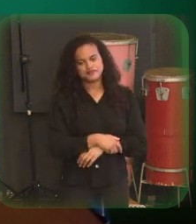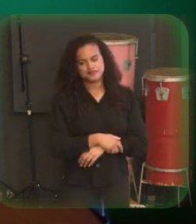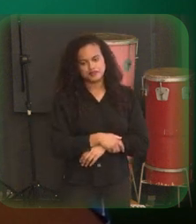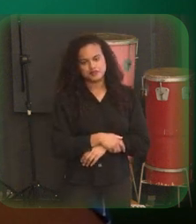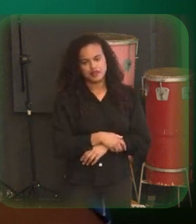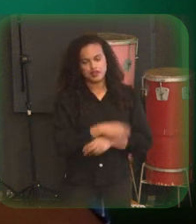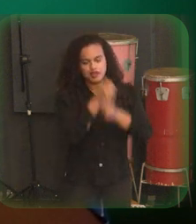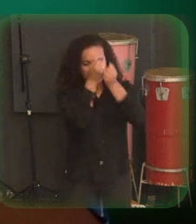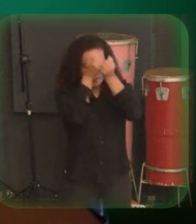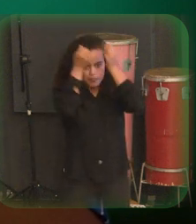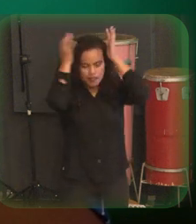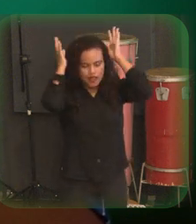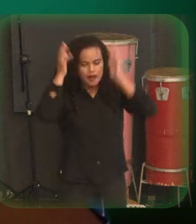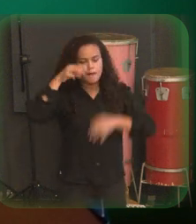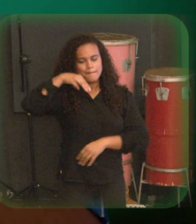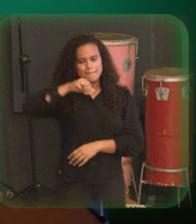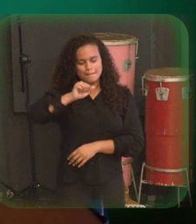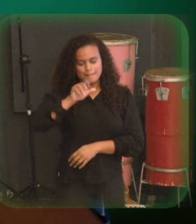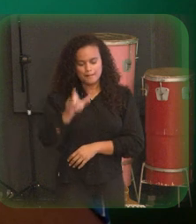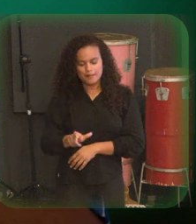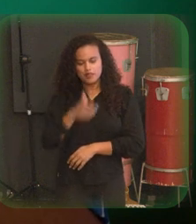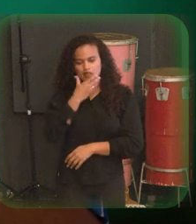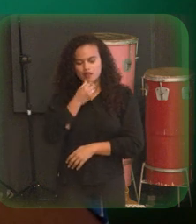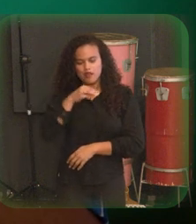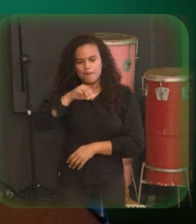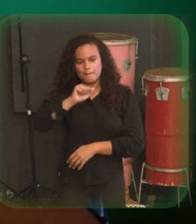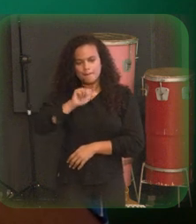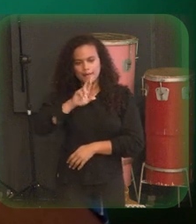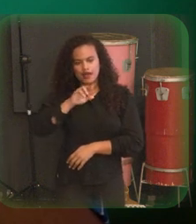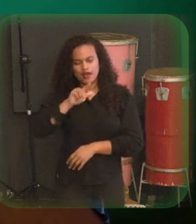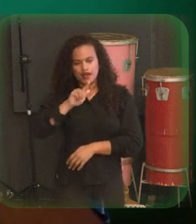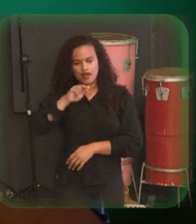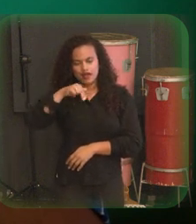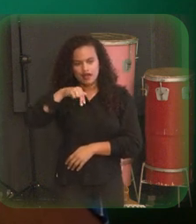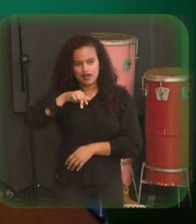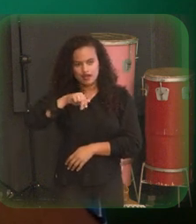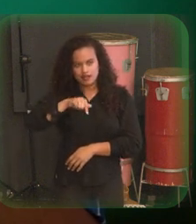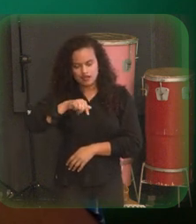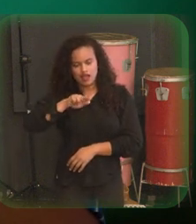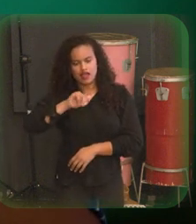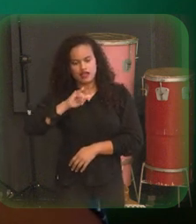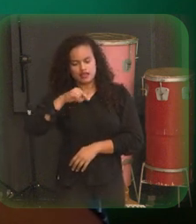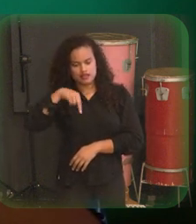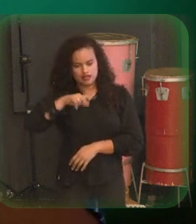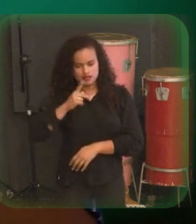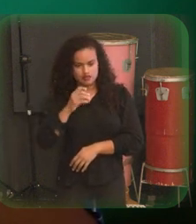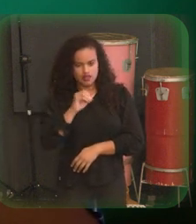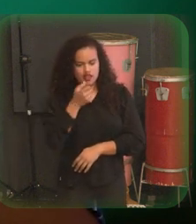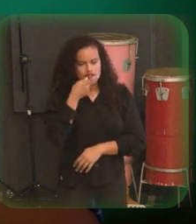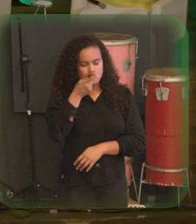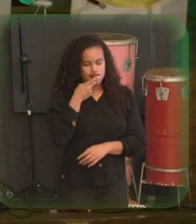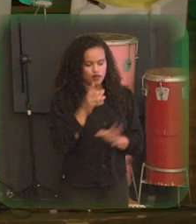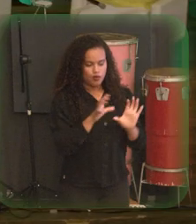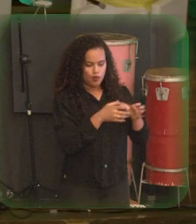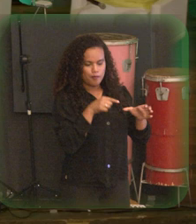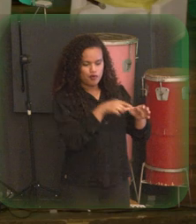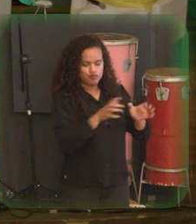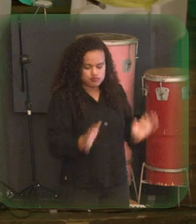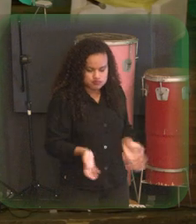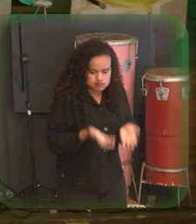cacique Marquinhos, que ele diz: diga ao povo que avance, avançaremos. Bom dia e obrigada.